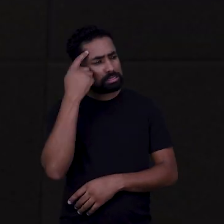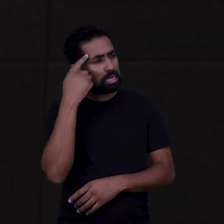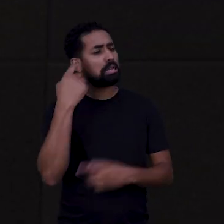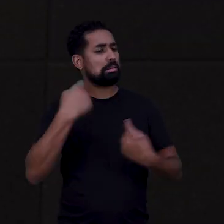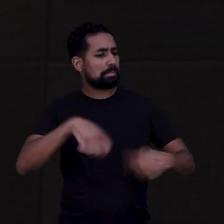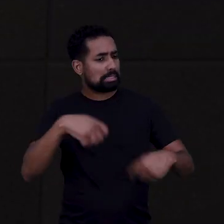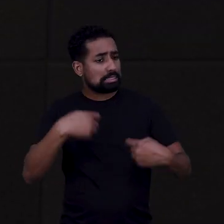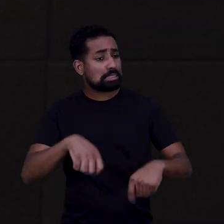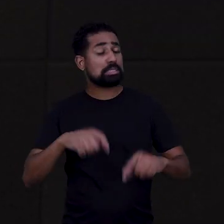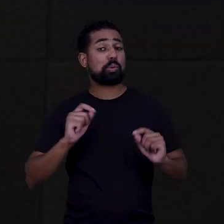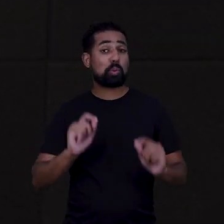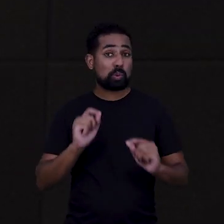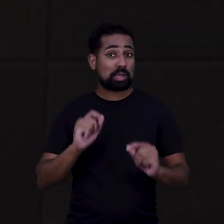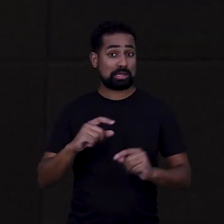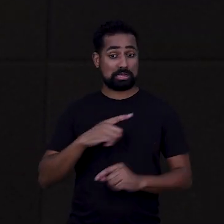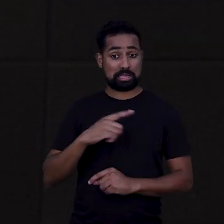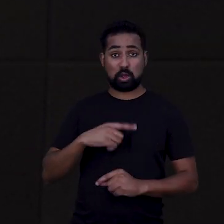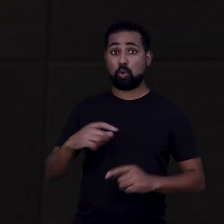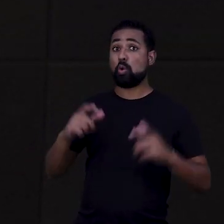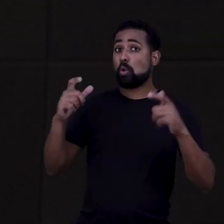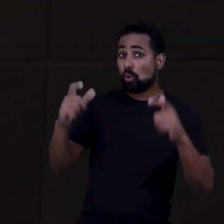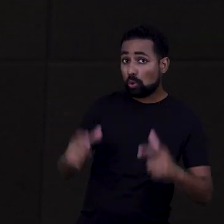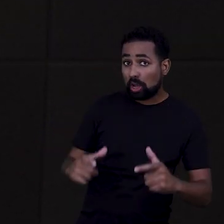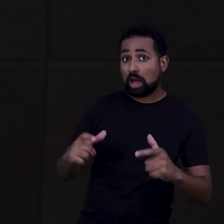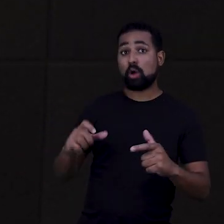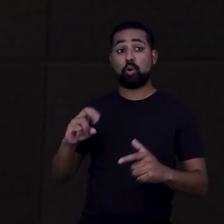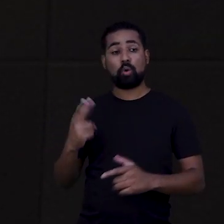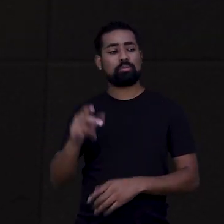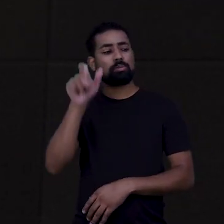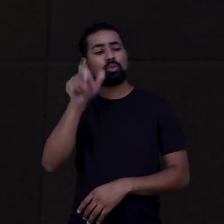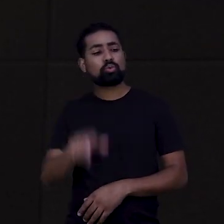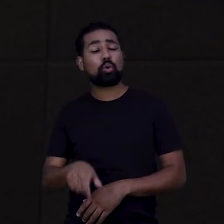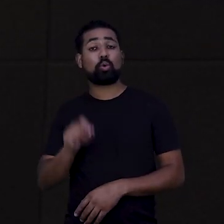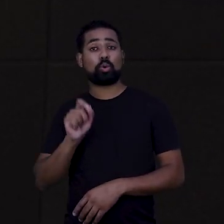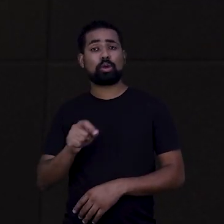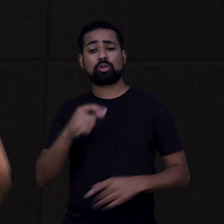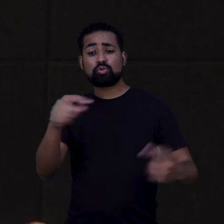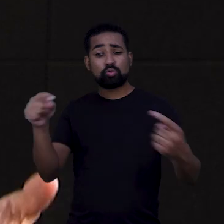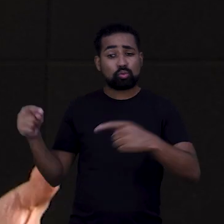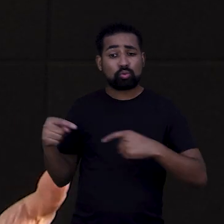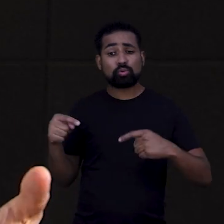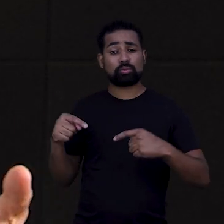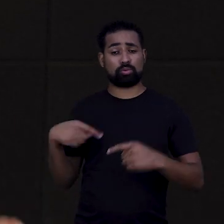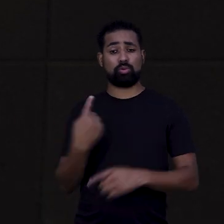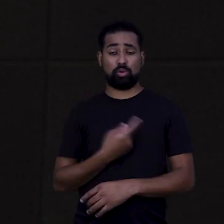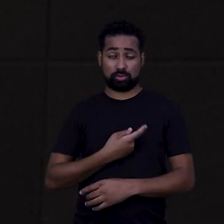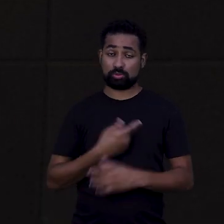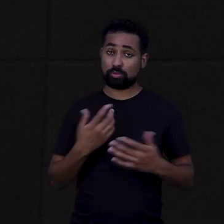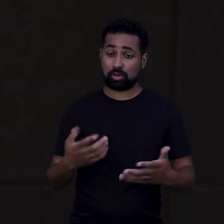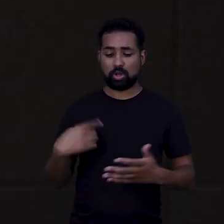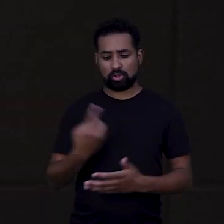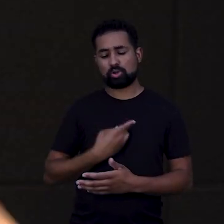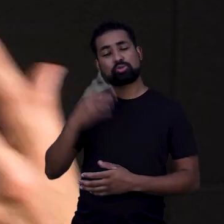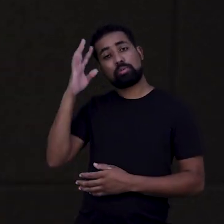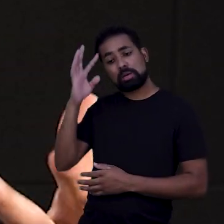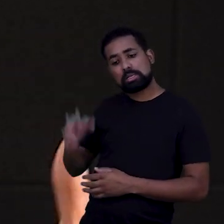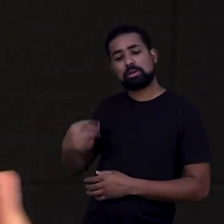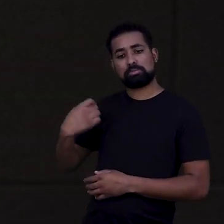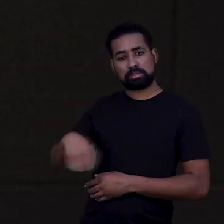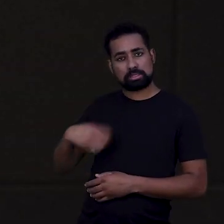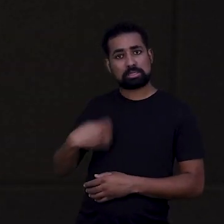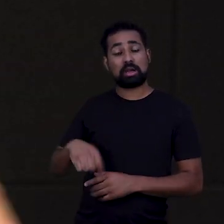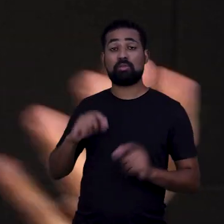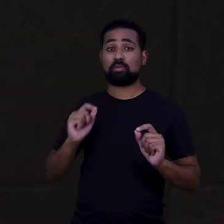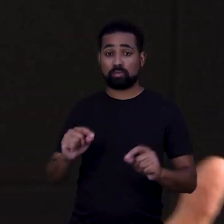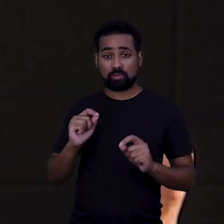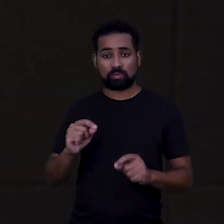a gente precisa ter um lugar né ou alguém que fale por nós né e a gente entendeu que a gente